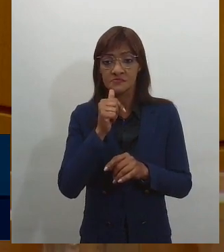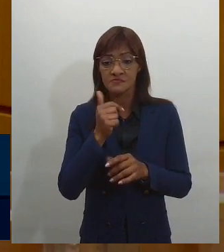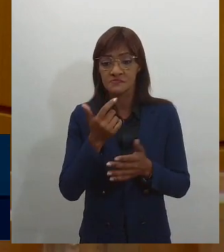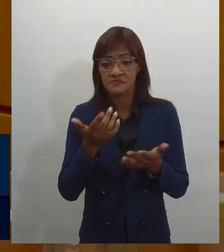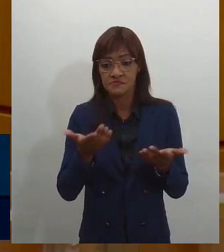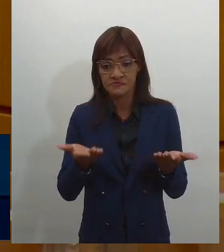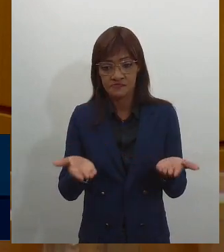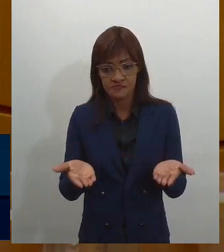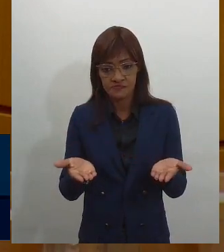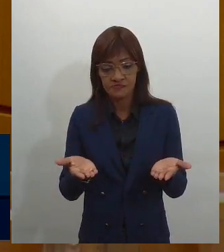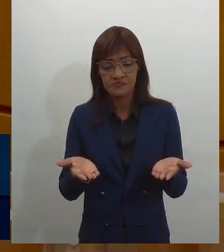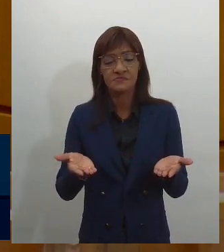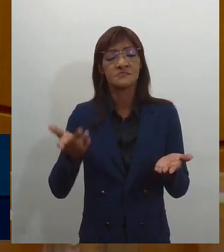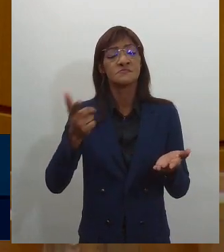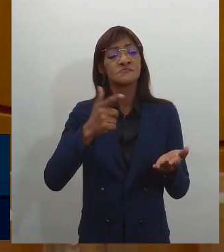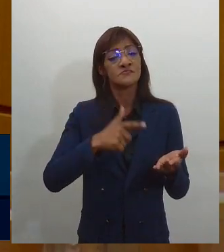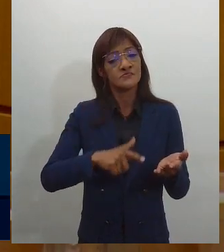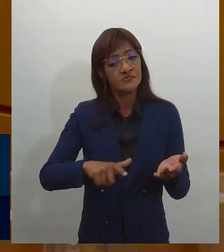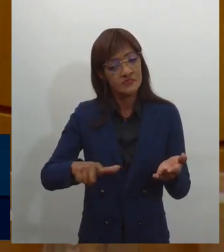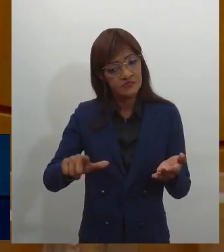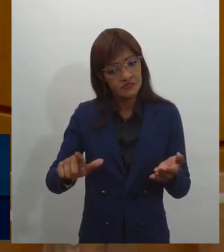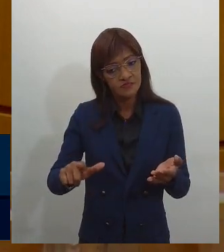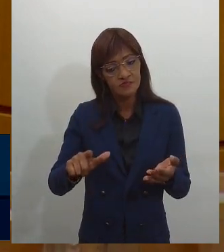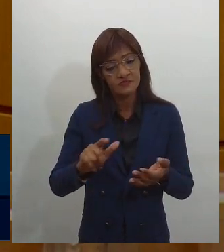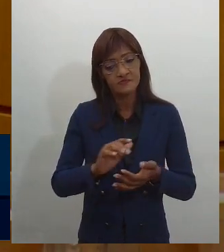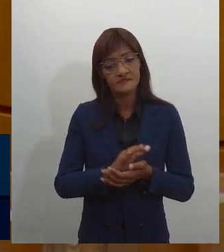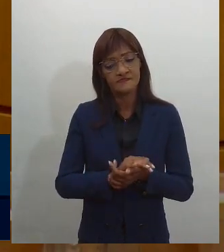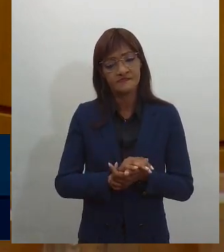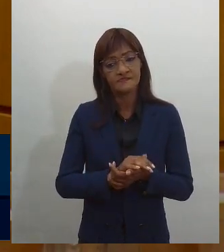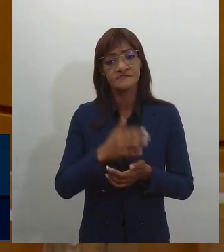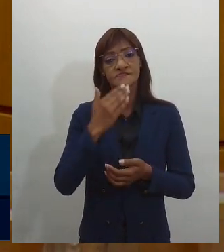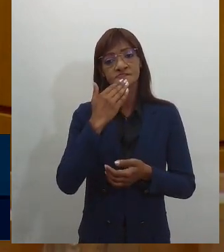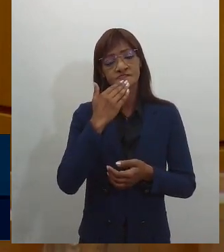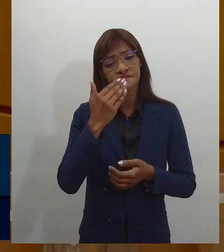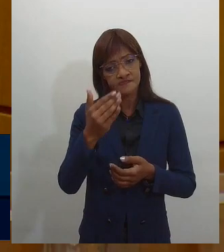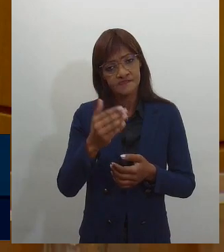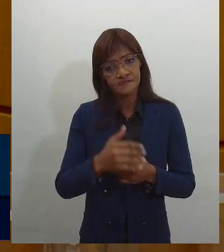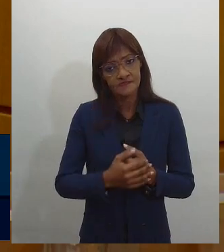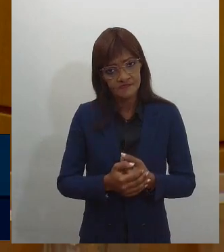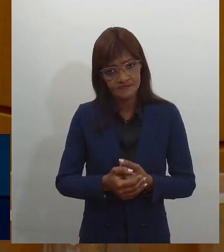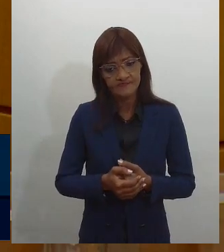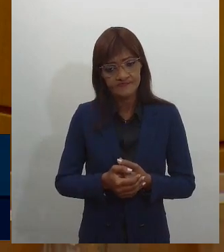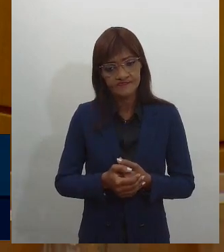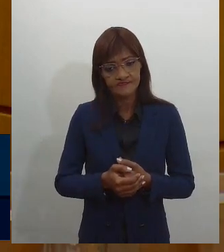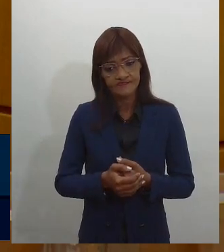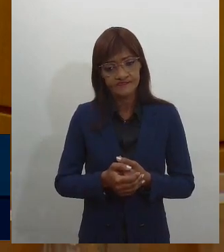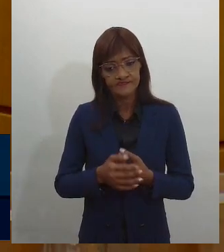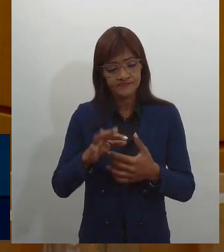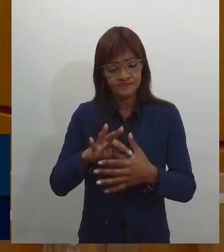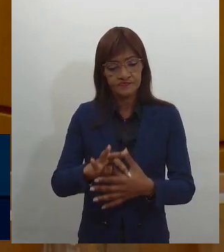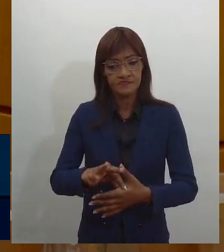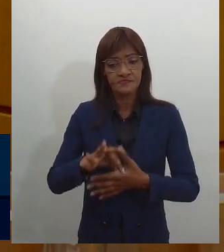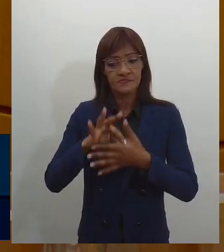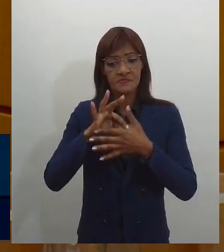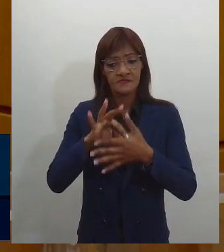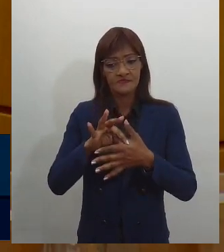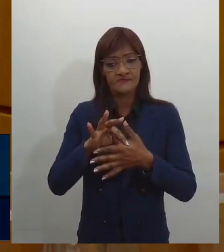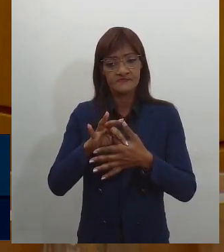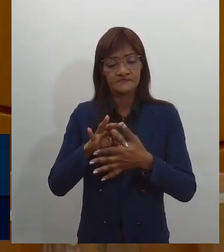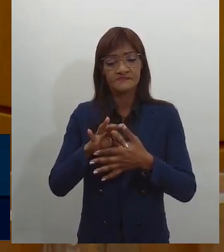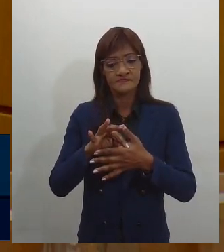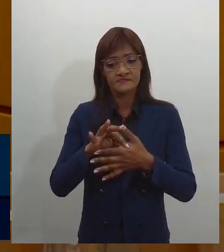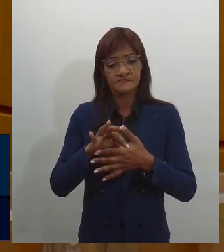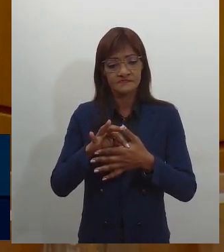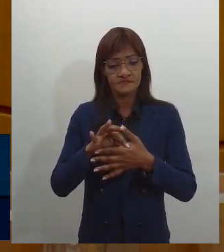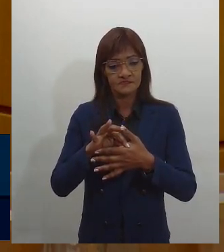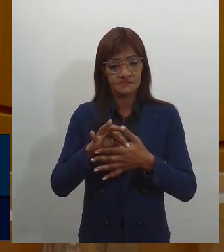vez para solicitar do líder do governo. Falei